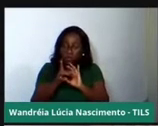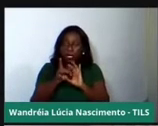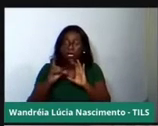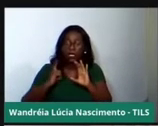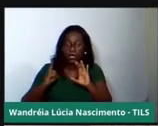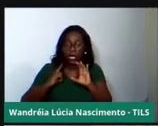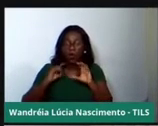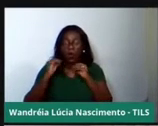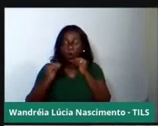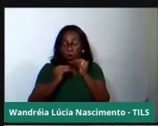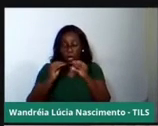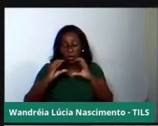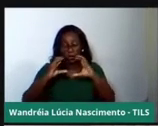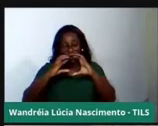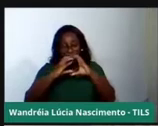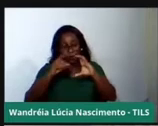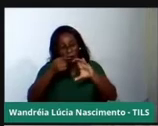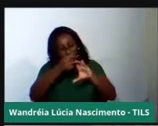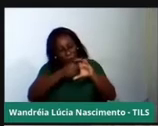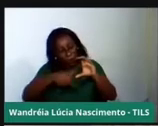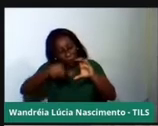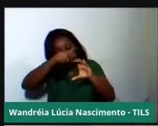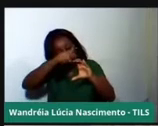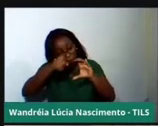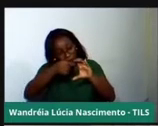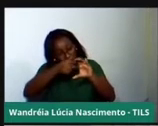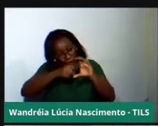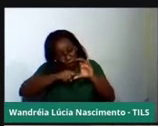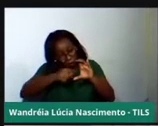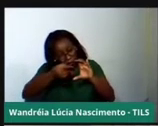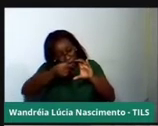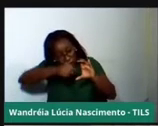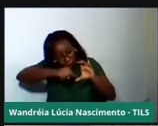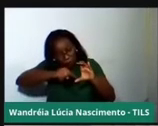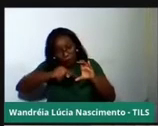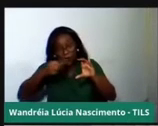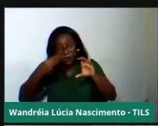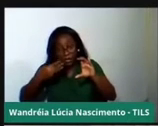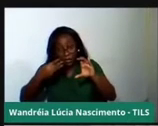vaso ele é formado, além da túnica íntima, com a túnica média e adventícia.